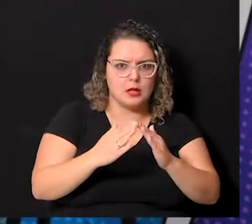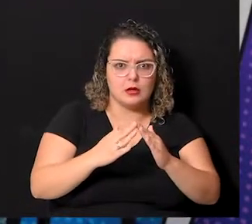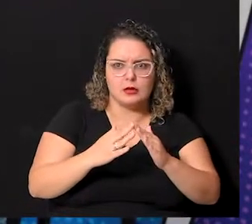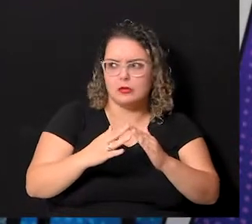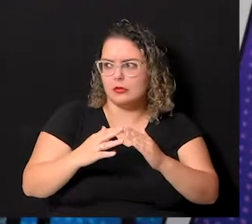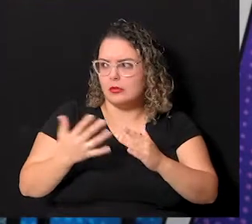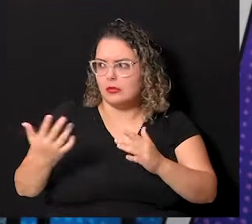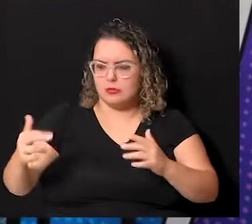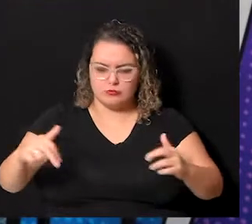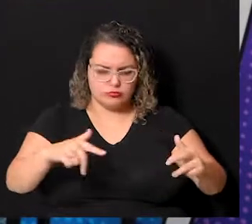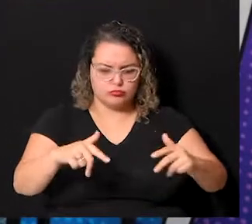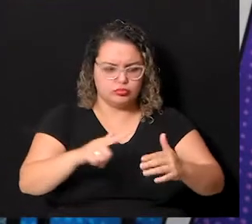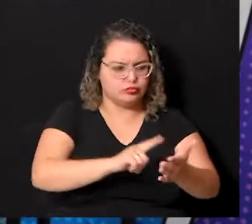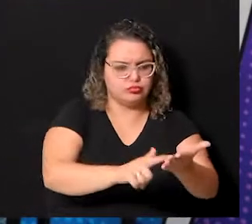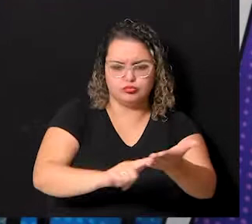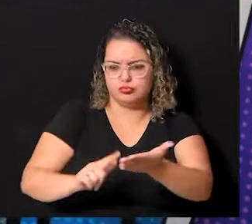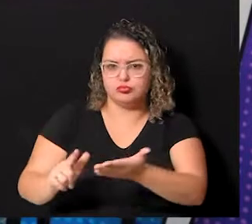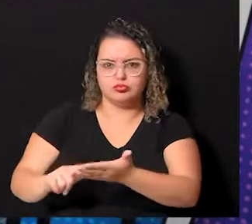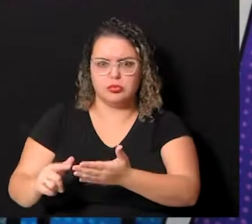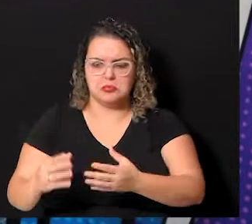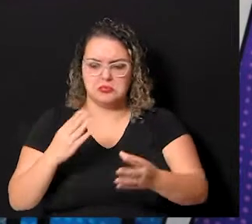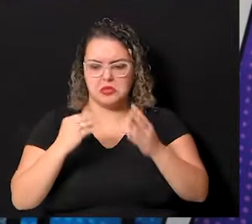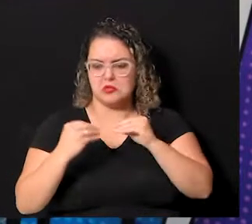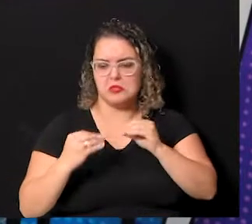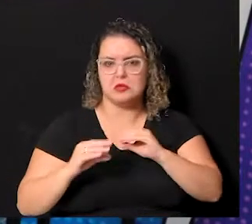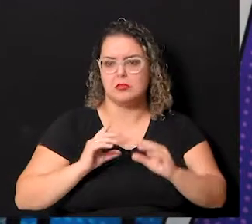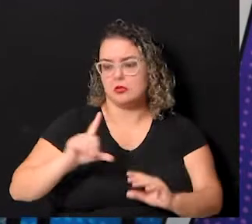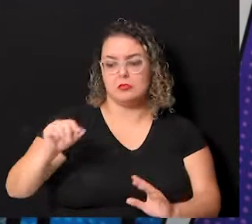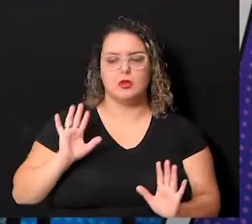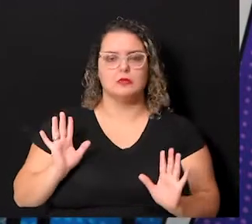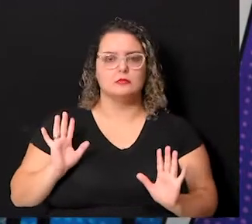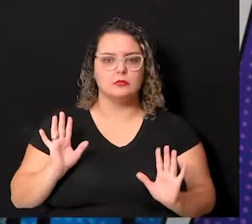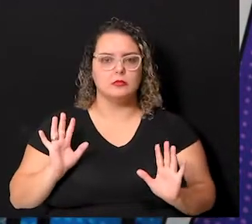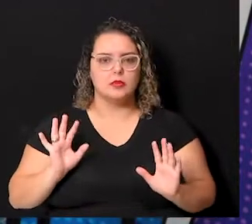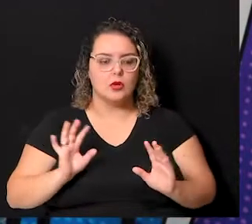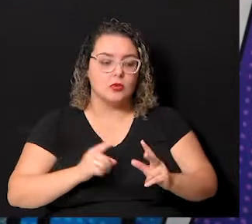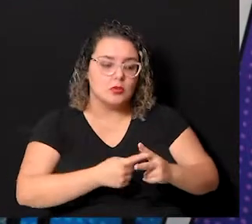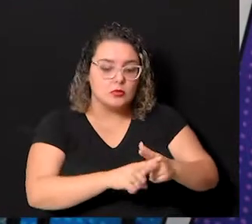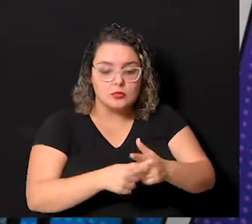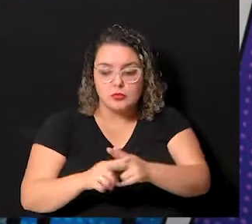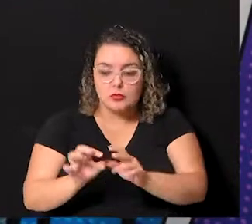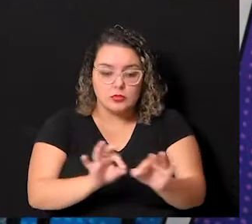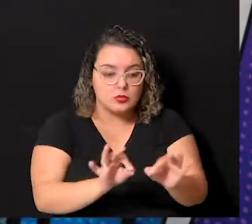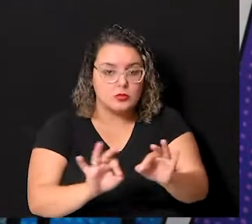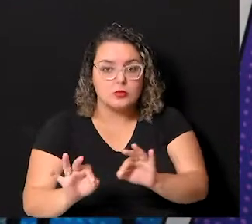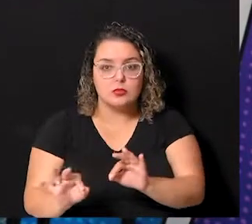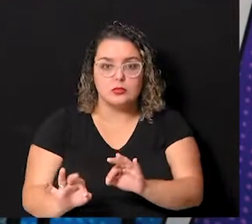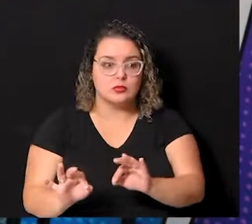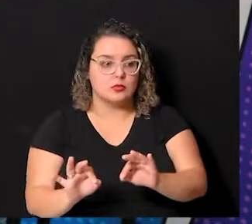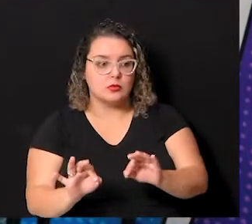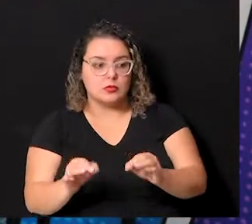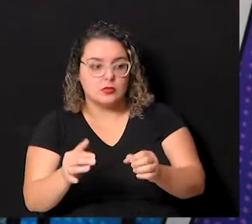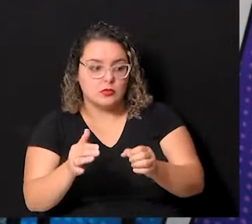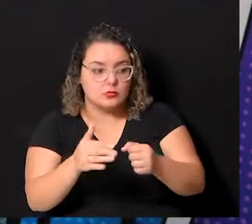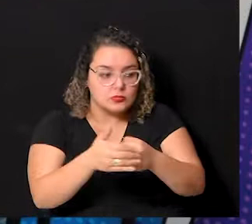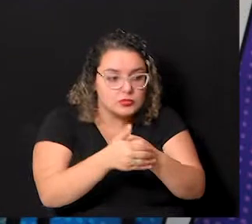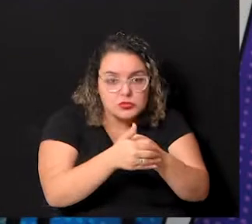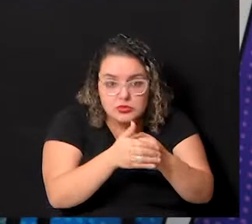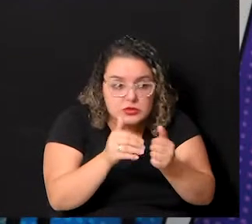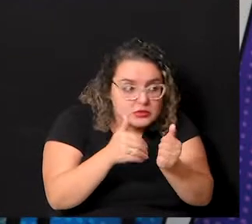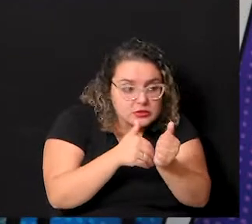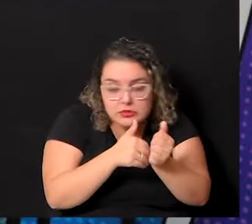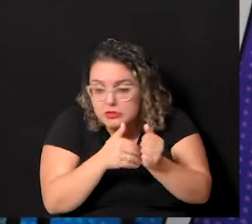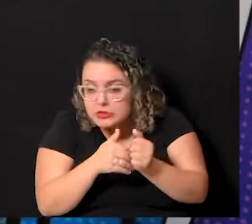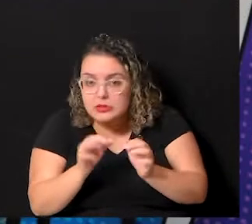umas faxineiras, elas limpam tudo, não conversam muito com ele, caem fora. Tem um cara que dá uma manutenção na casa, que vai lá, mexe nos painéis secretos e